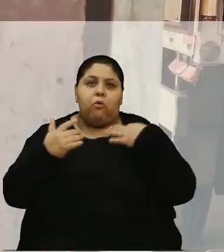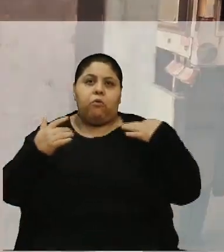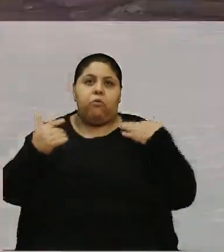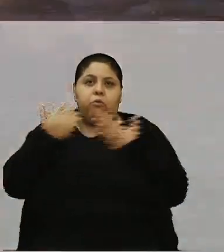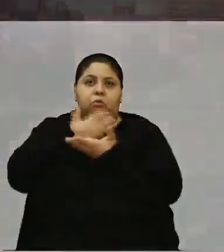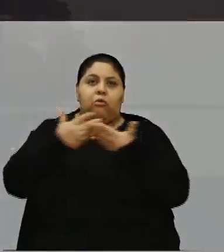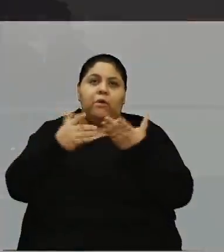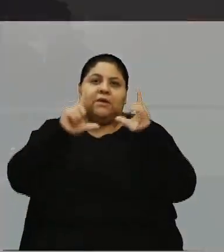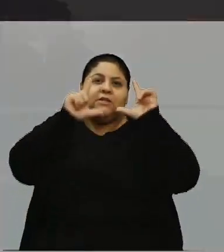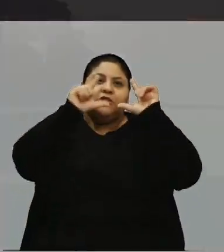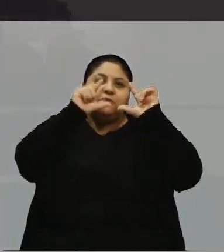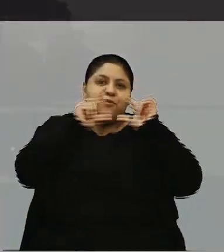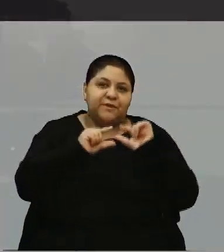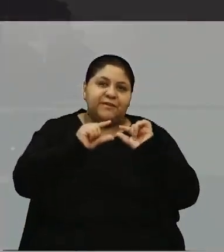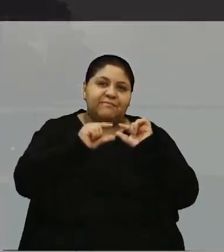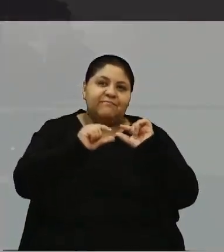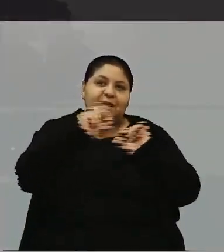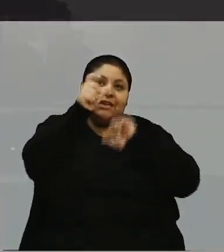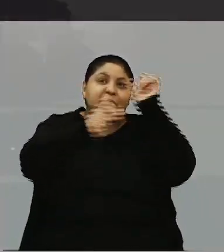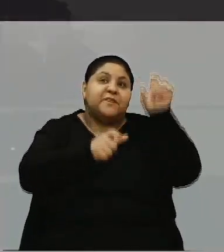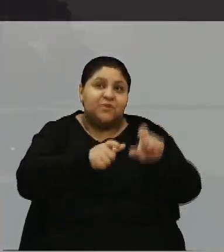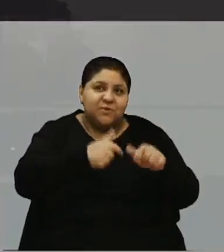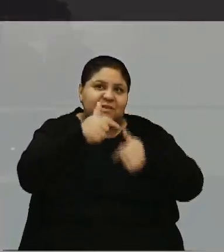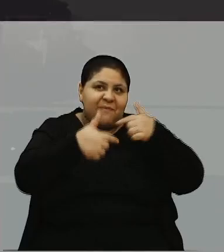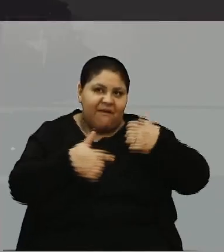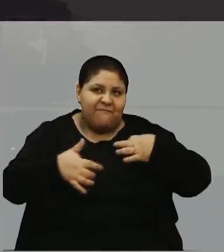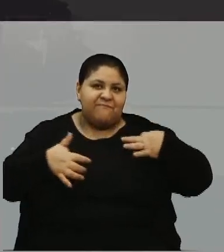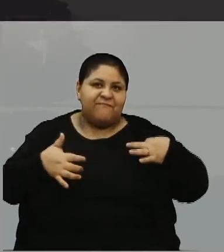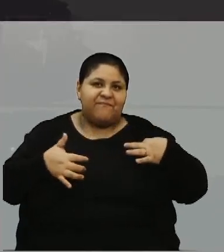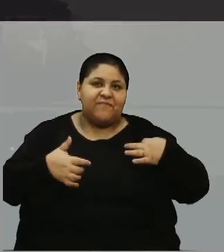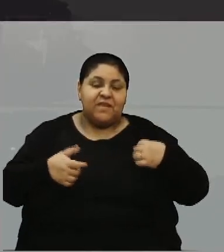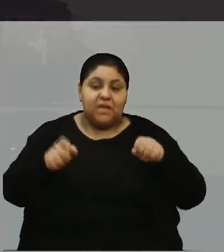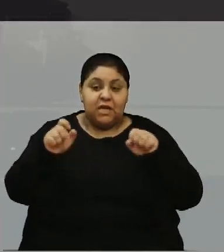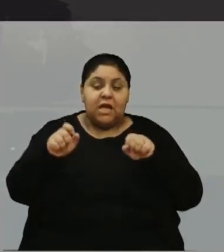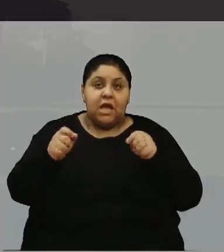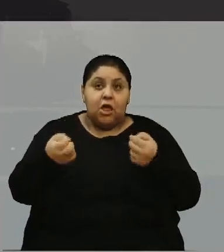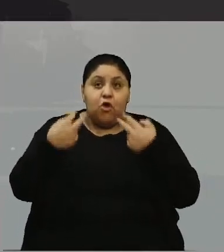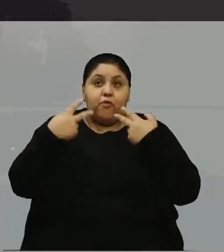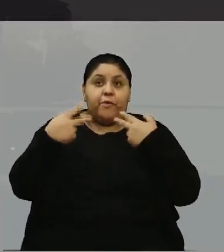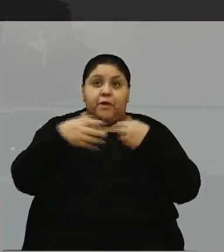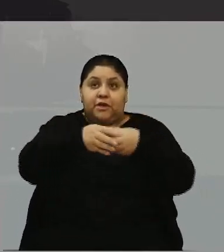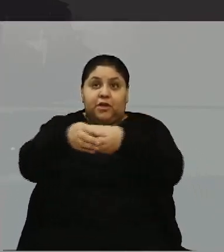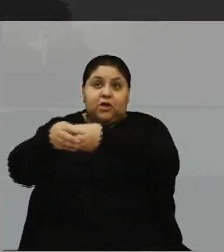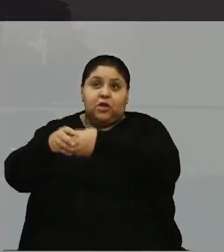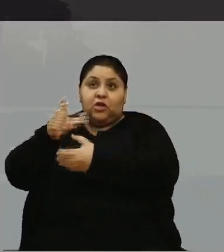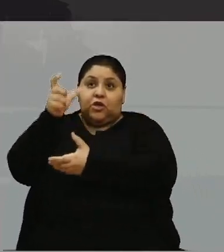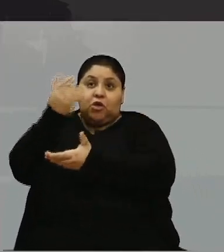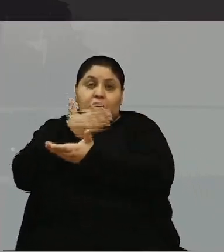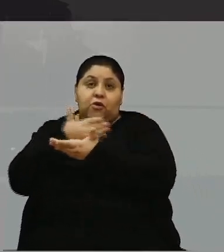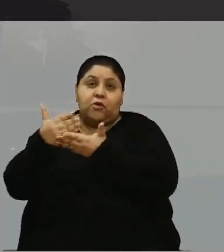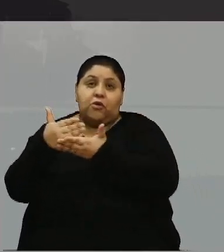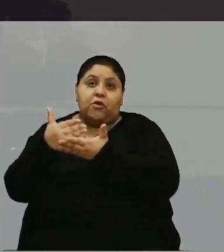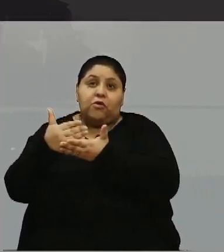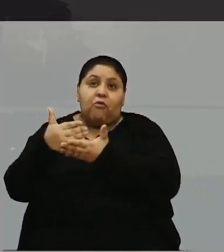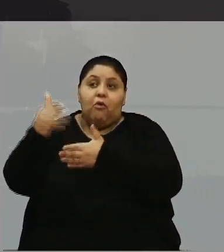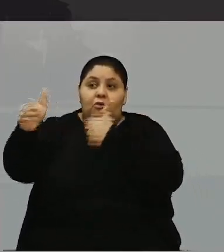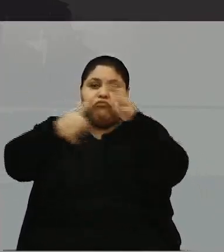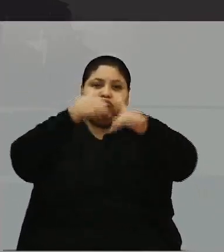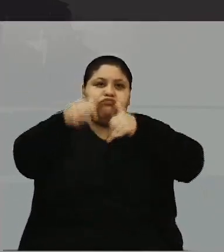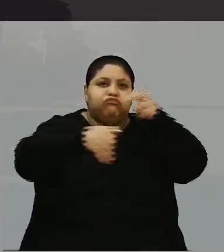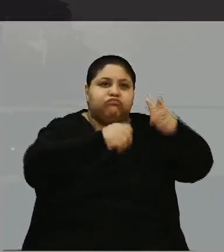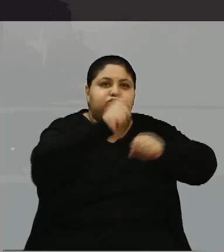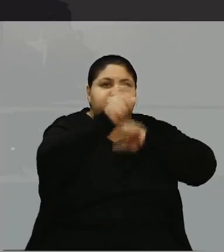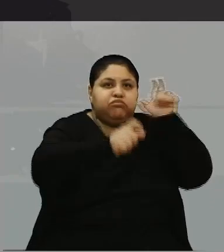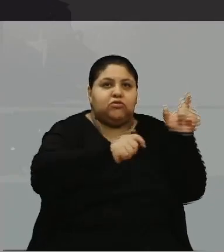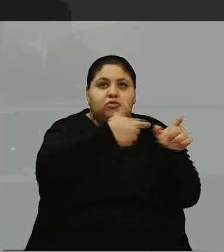diminuir bastante. E eu percebo que no nosso grupo o que está acontecendo? Está começando a chegar remanescentes de outros